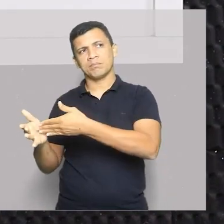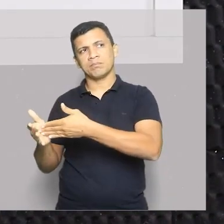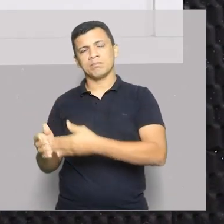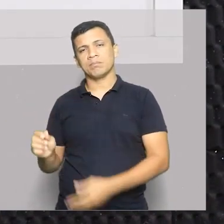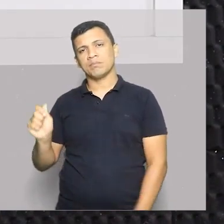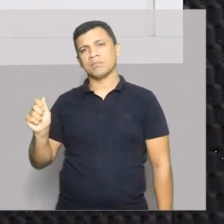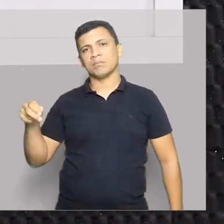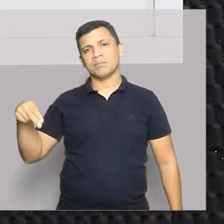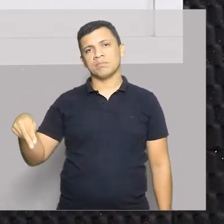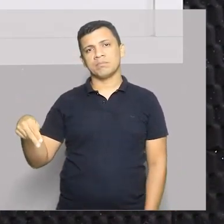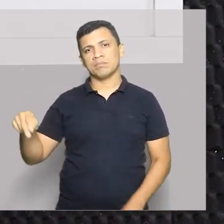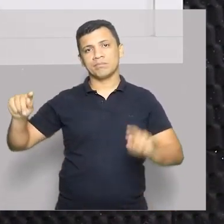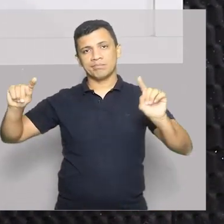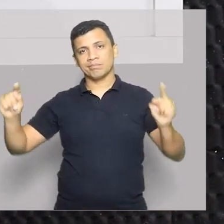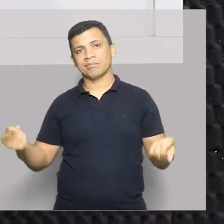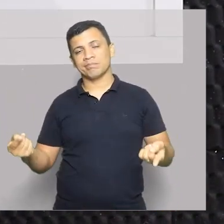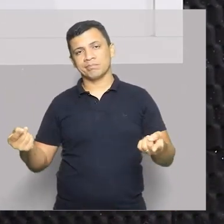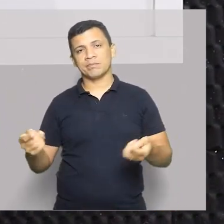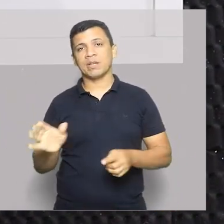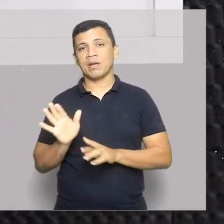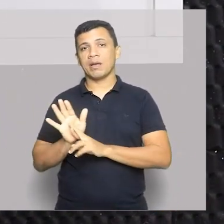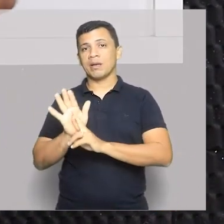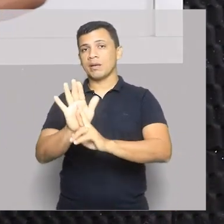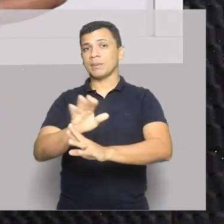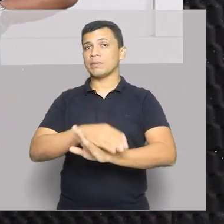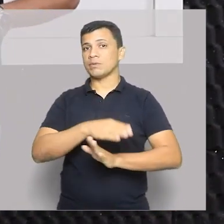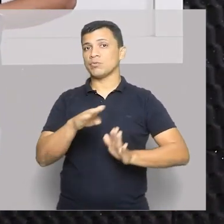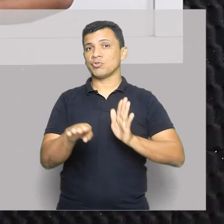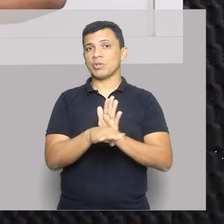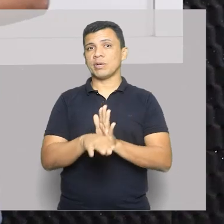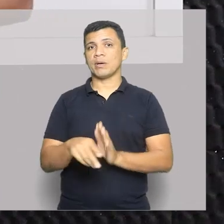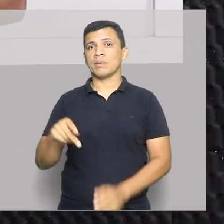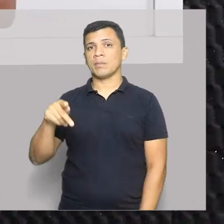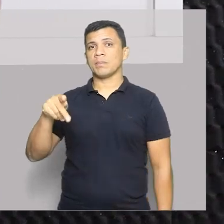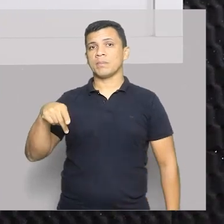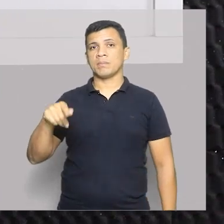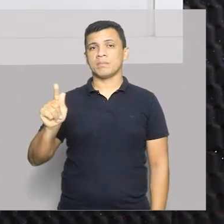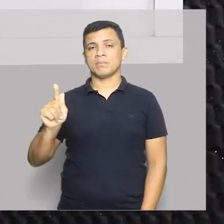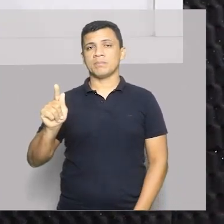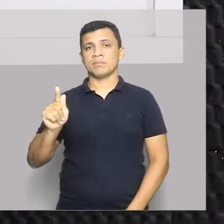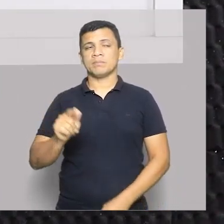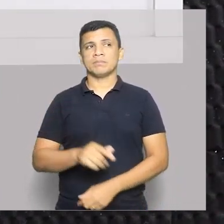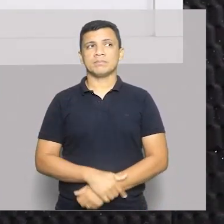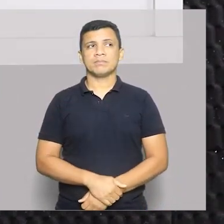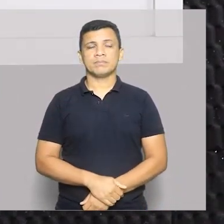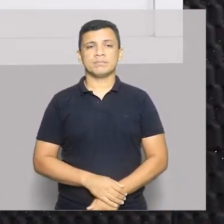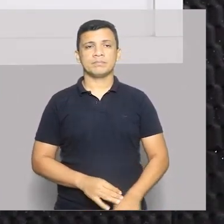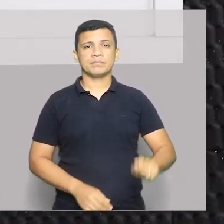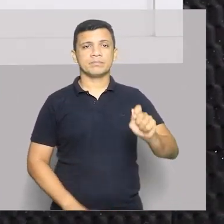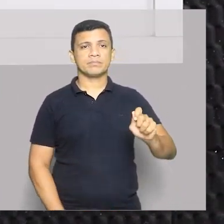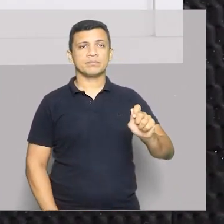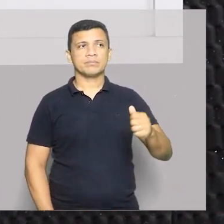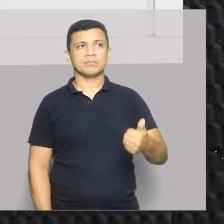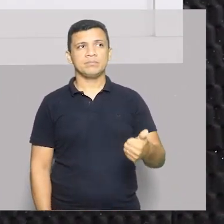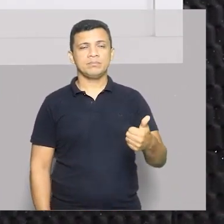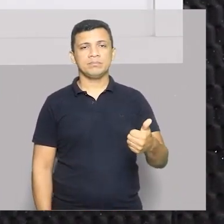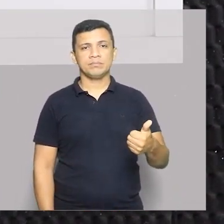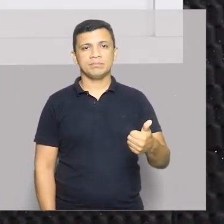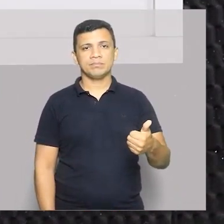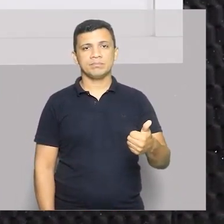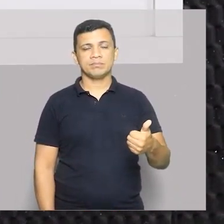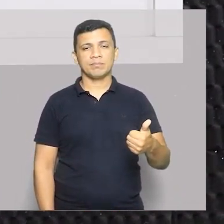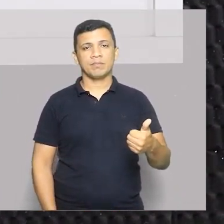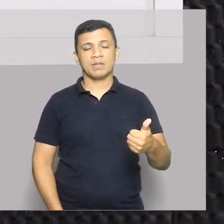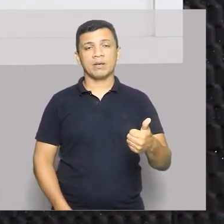de AN. Então é a representação geral de uma PG, certo? Esse A1, ele